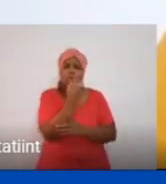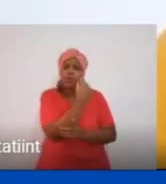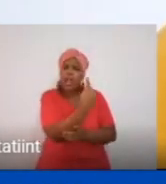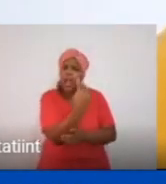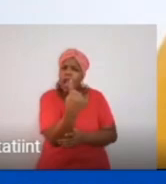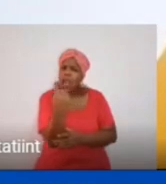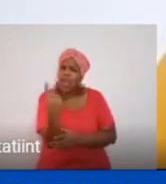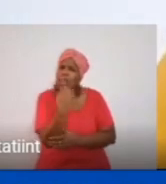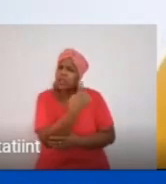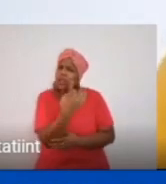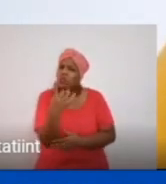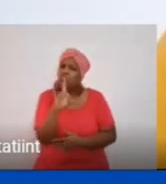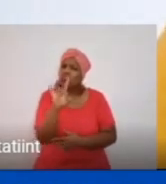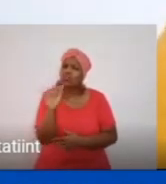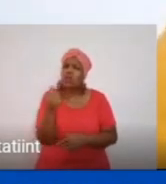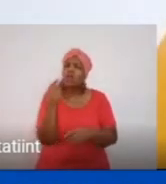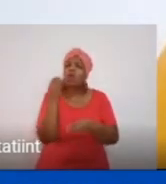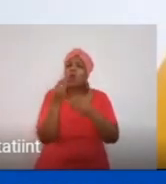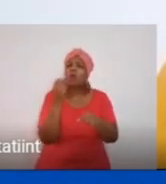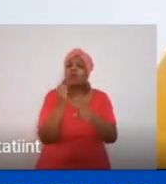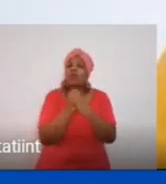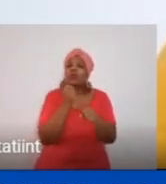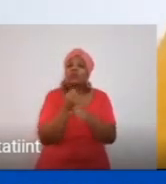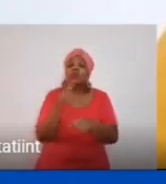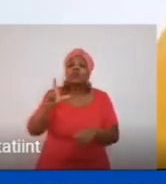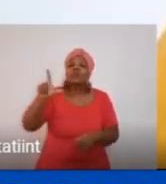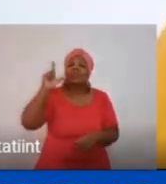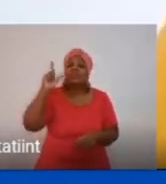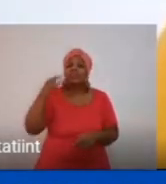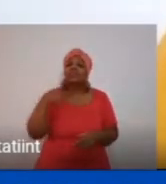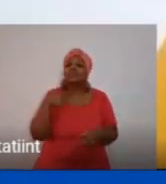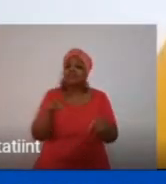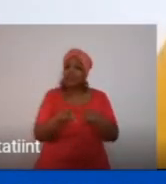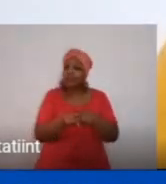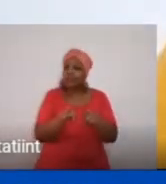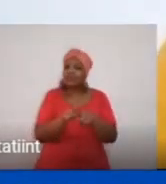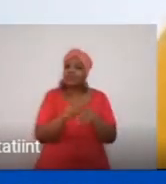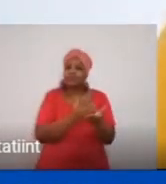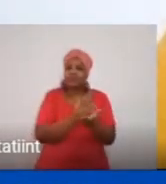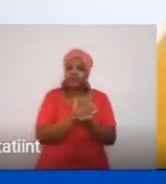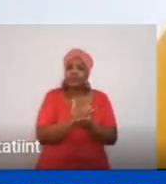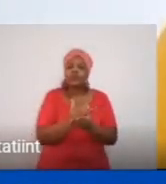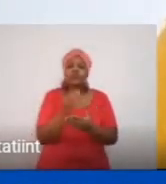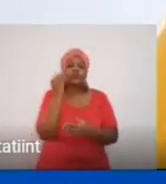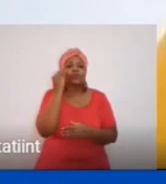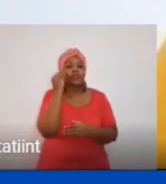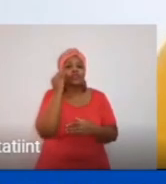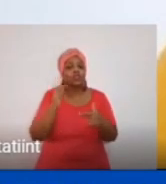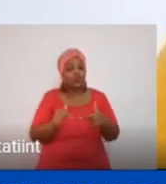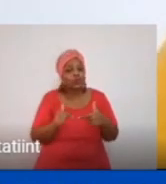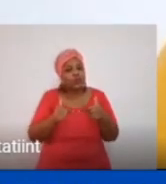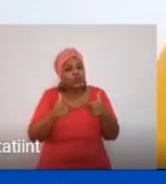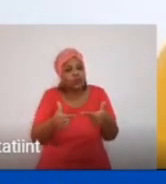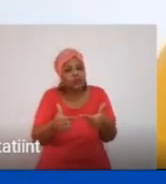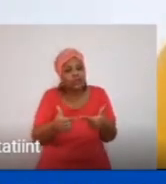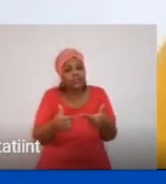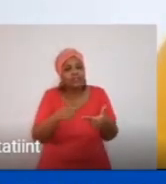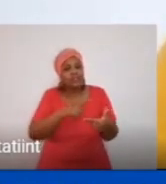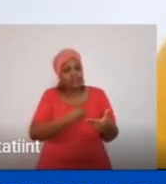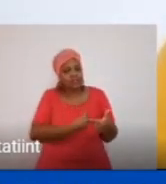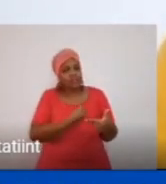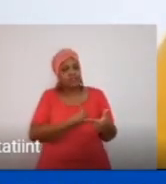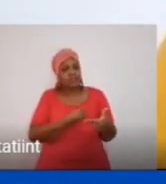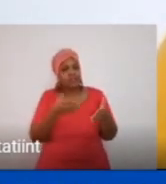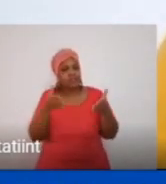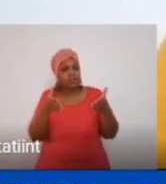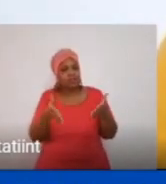datas foram sendo construídas também a partir de experiências de luta que fazem parte